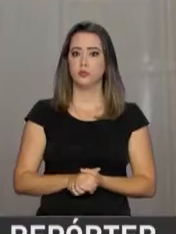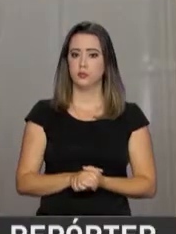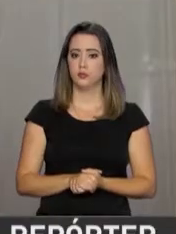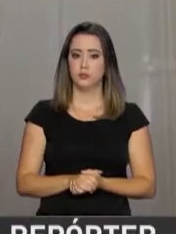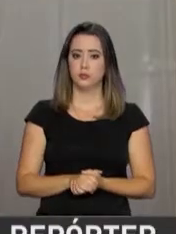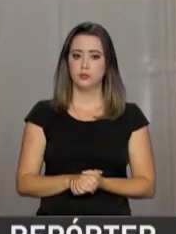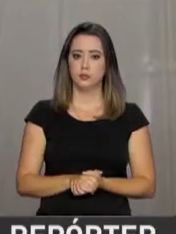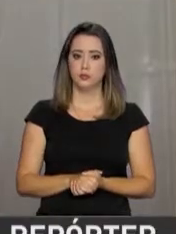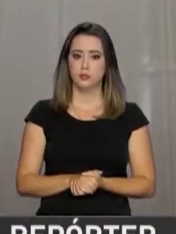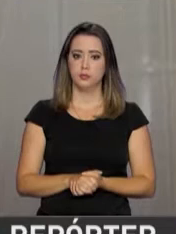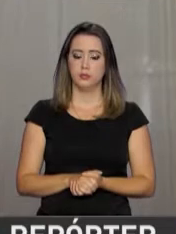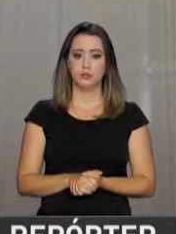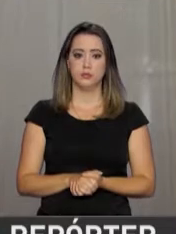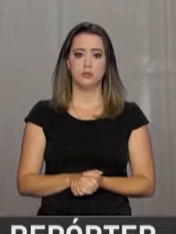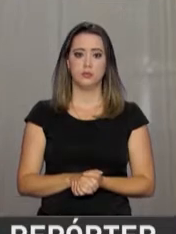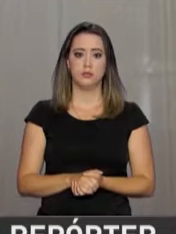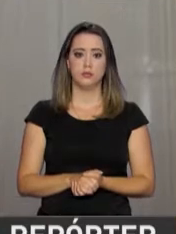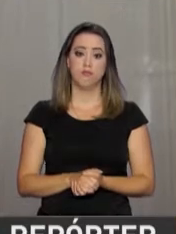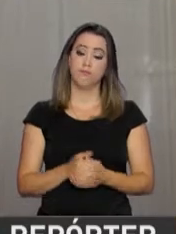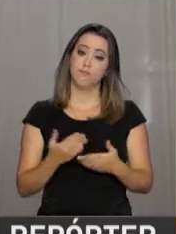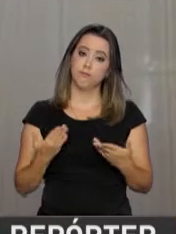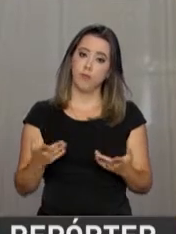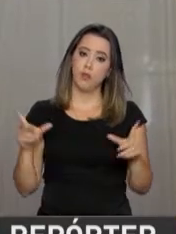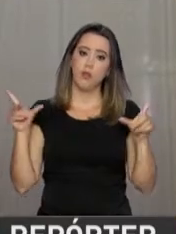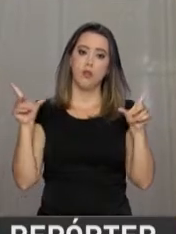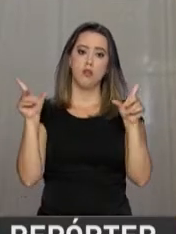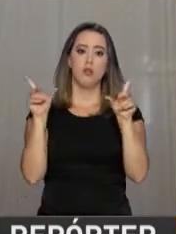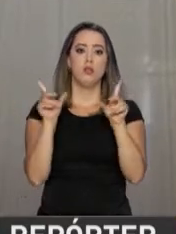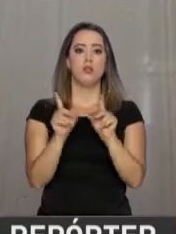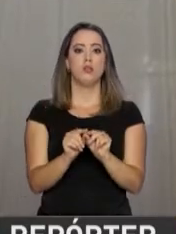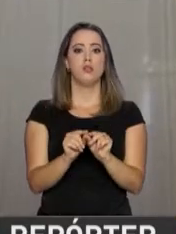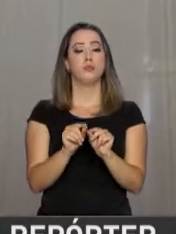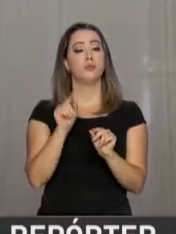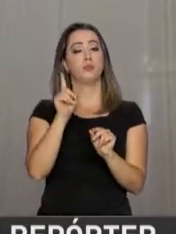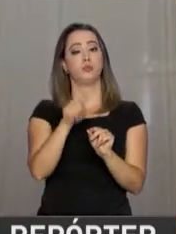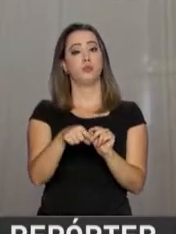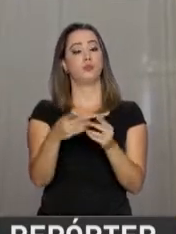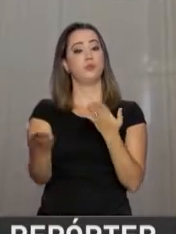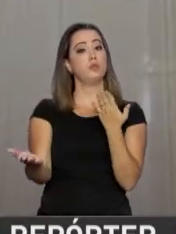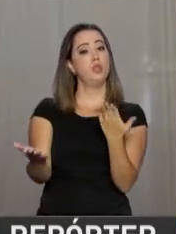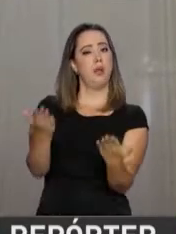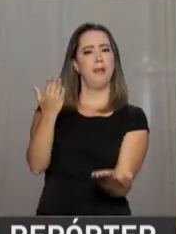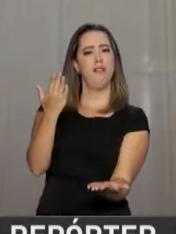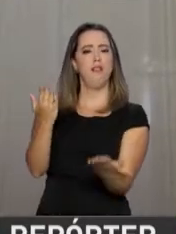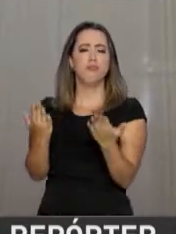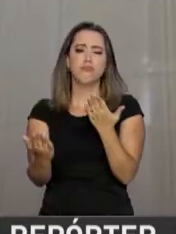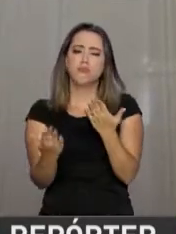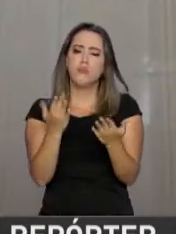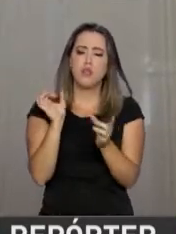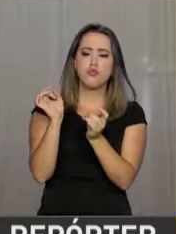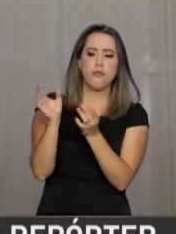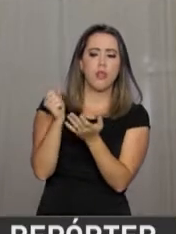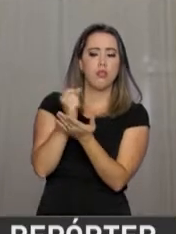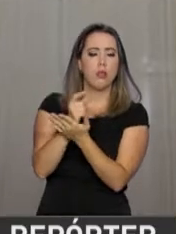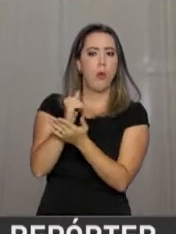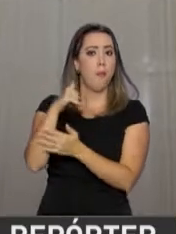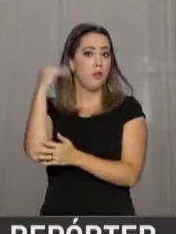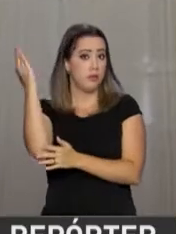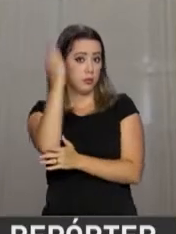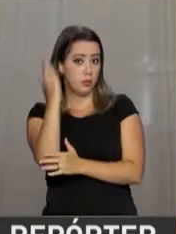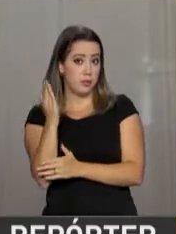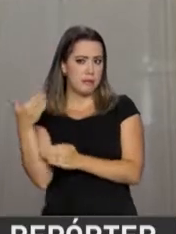em síntese é a conclusão é que a balança comercial teve um desempenho contudo em